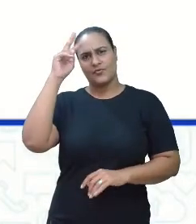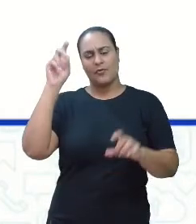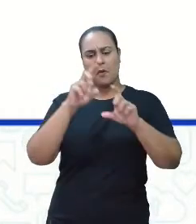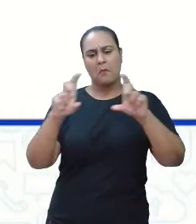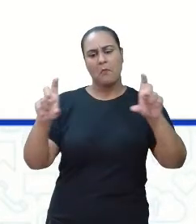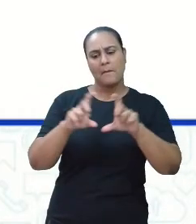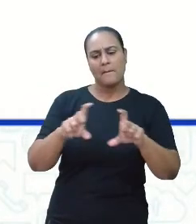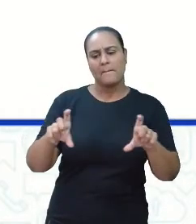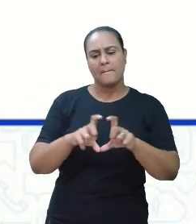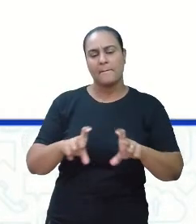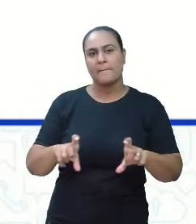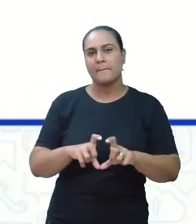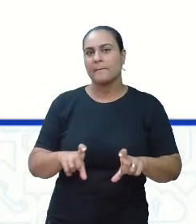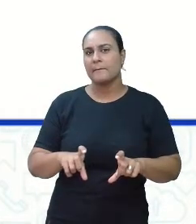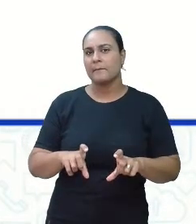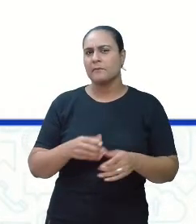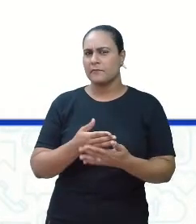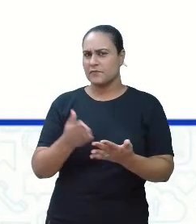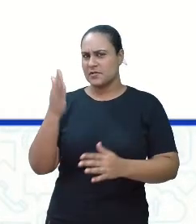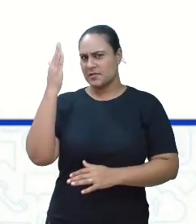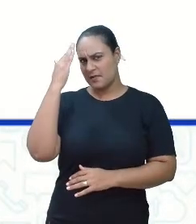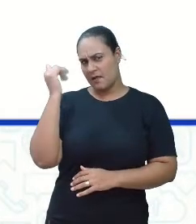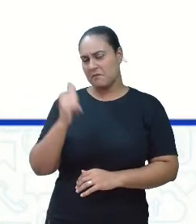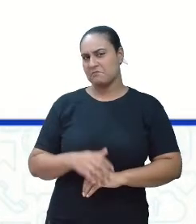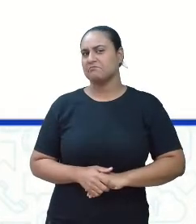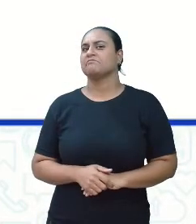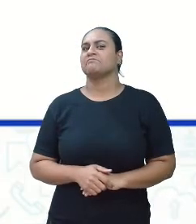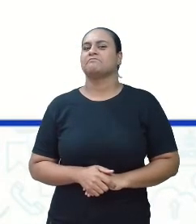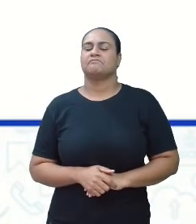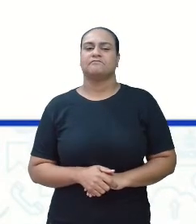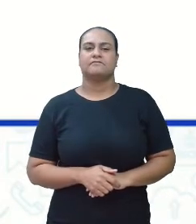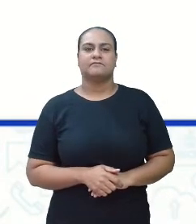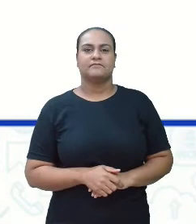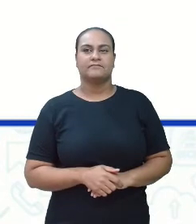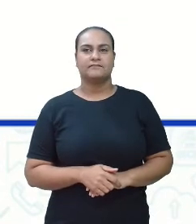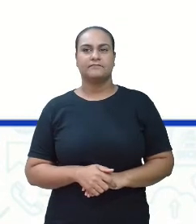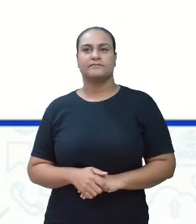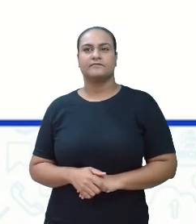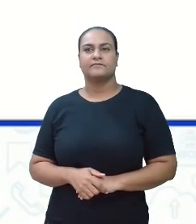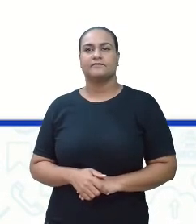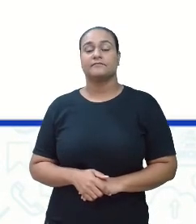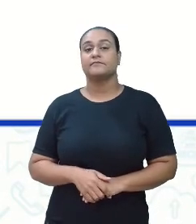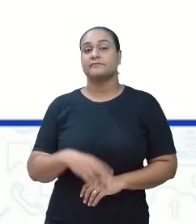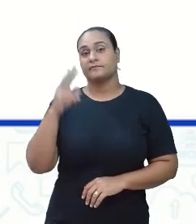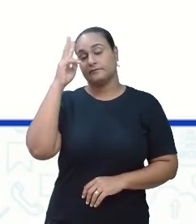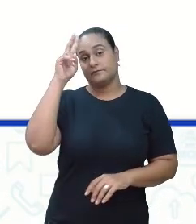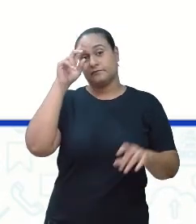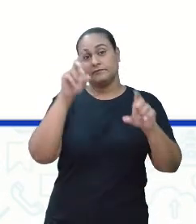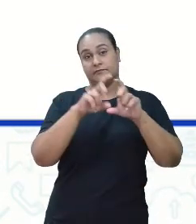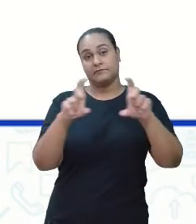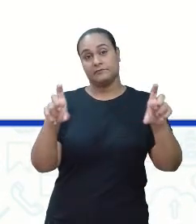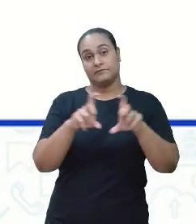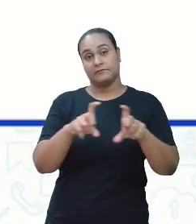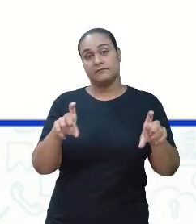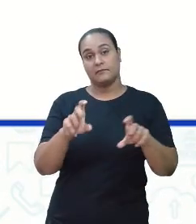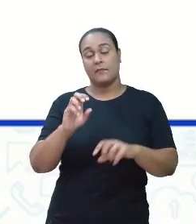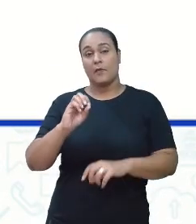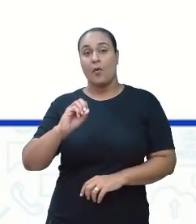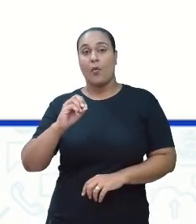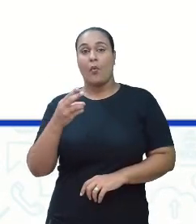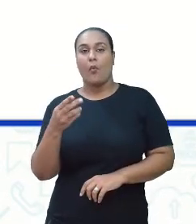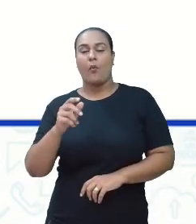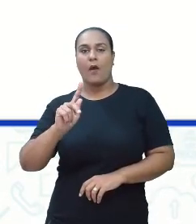quadrinhos? Vocês sabem o que é história em quadrinhos? História em quadrinhos, ou